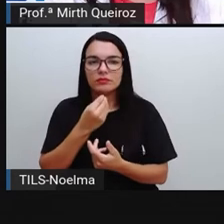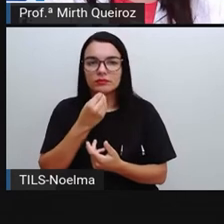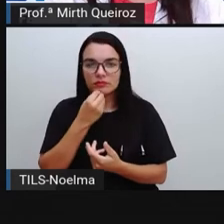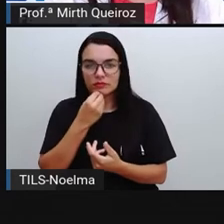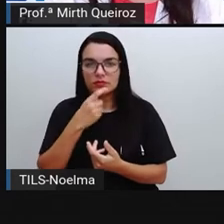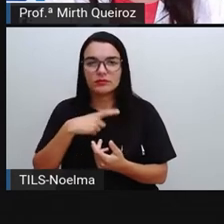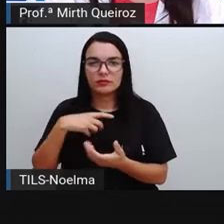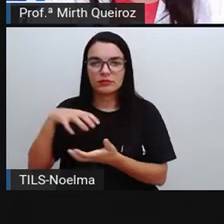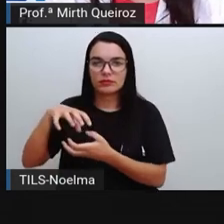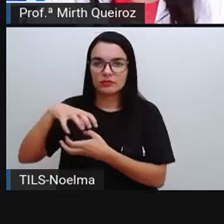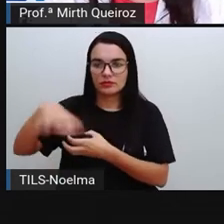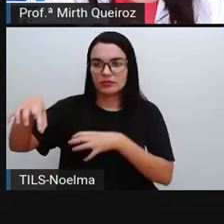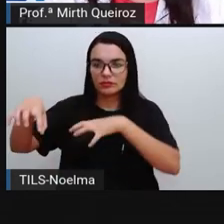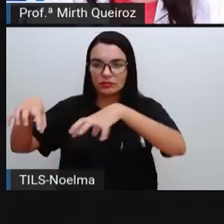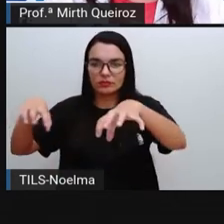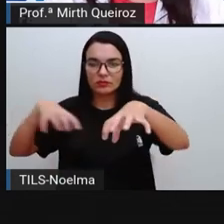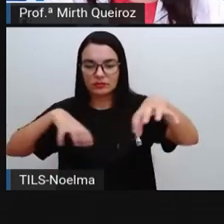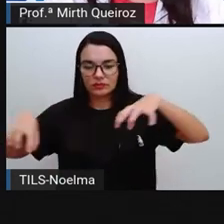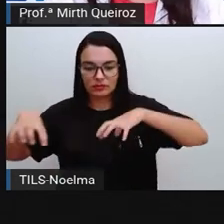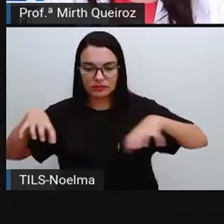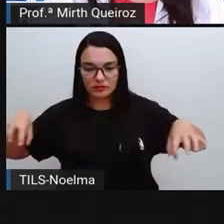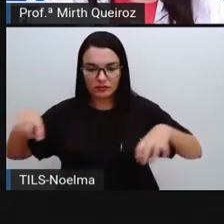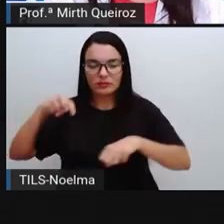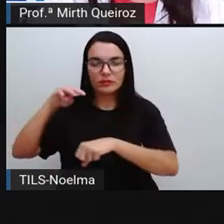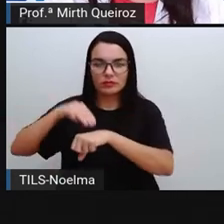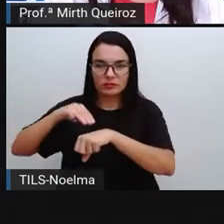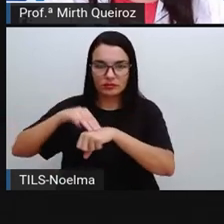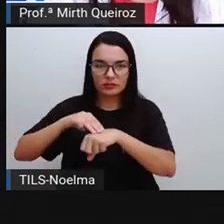os municípios limítrofes de Feira de Santana.